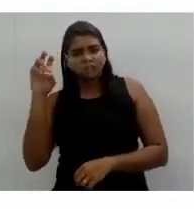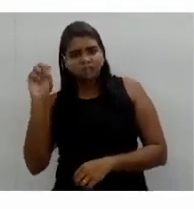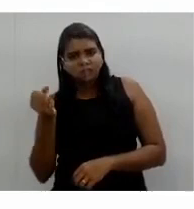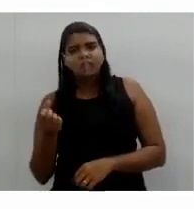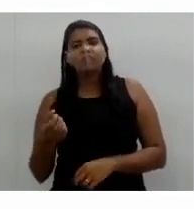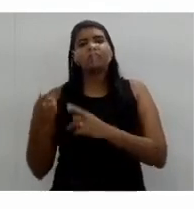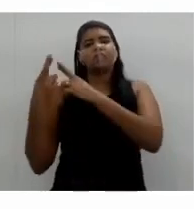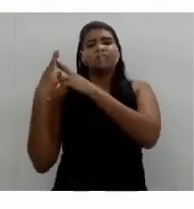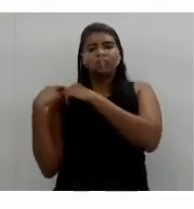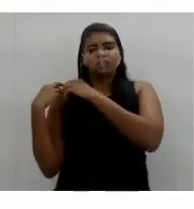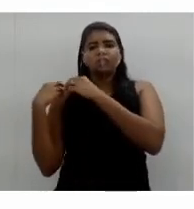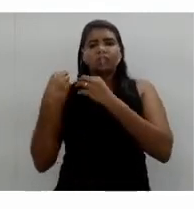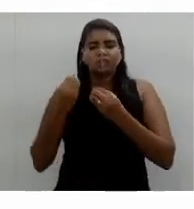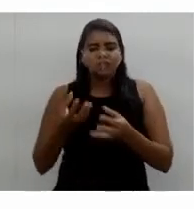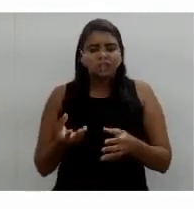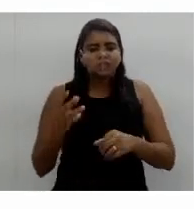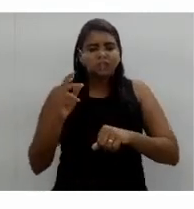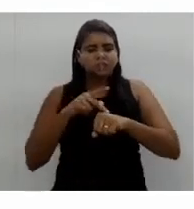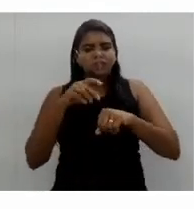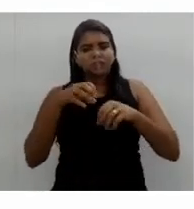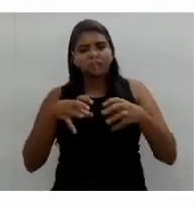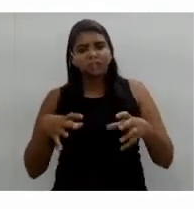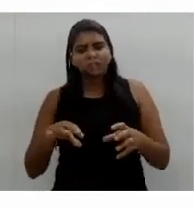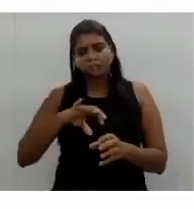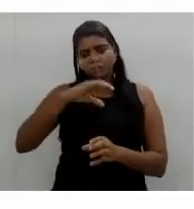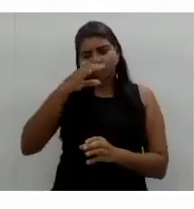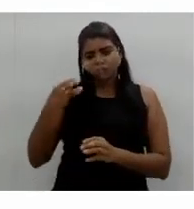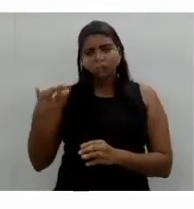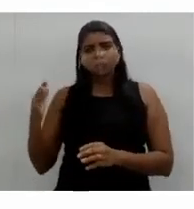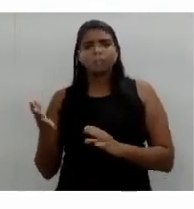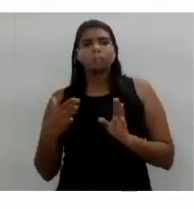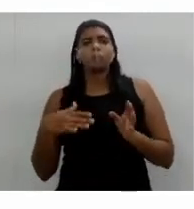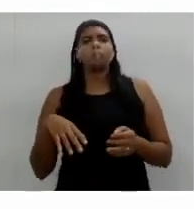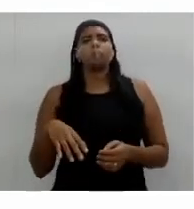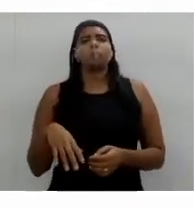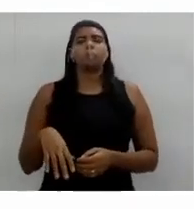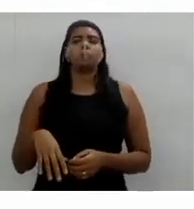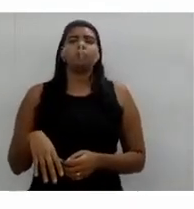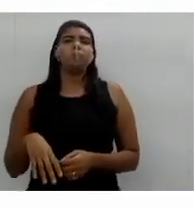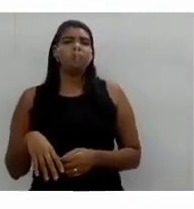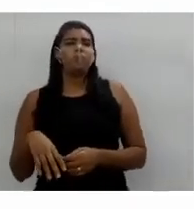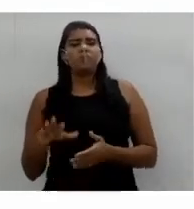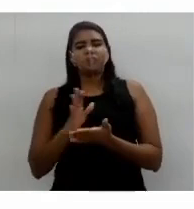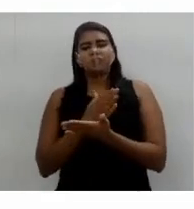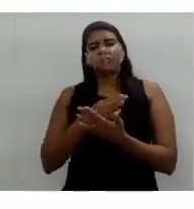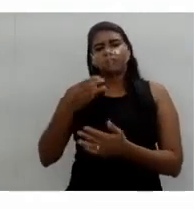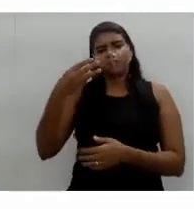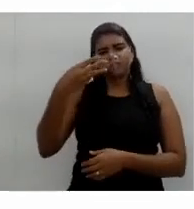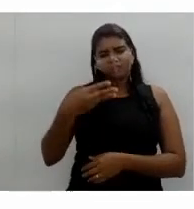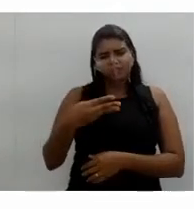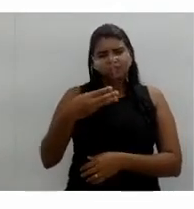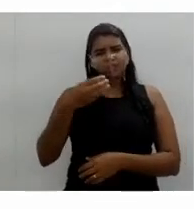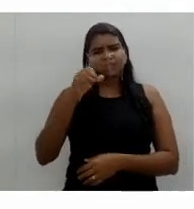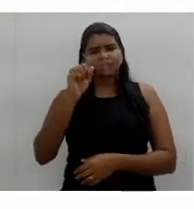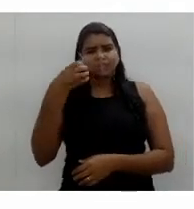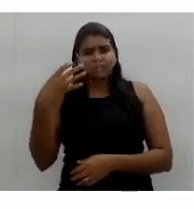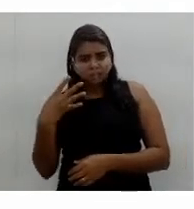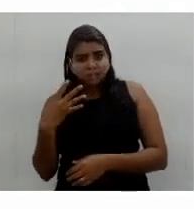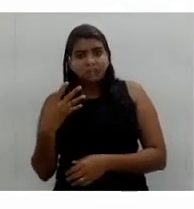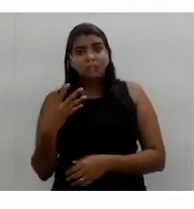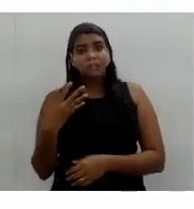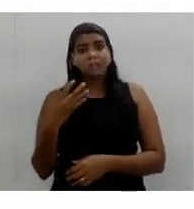nessas missões. Só na Apollo 11 foram trazidos de rochas lunar um total de